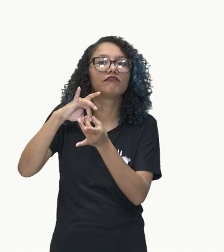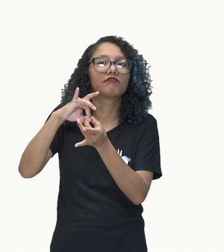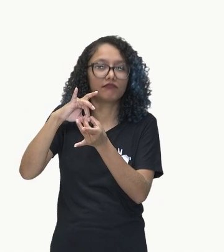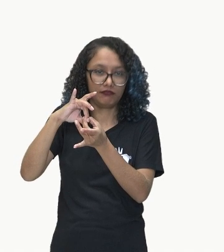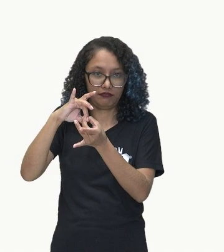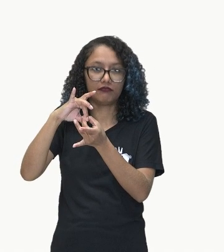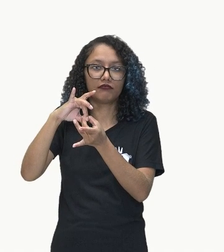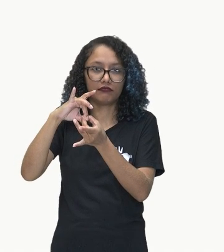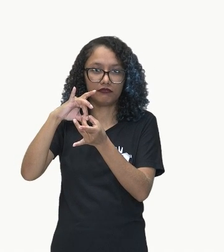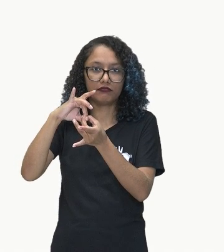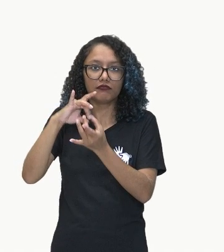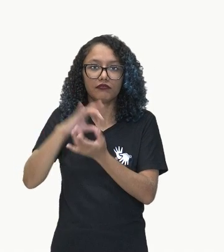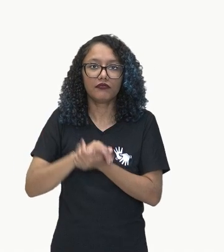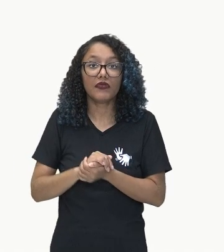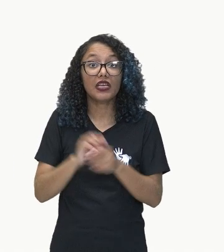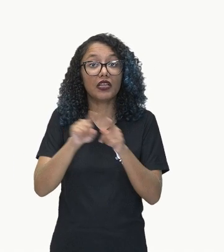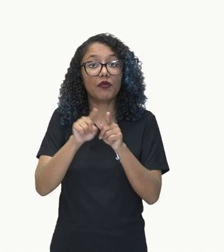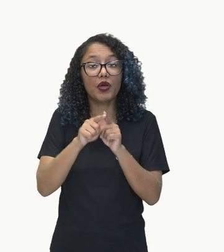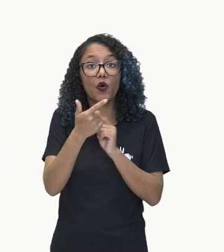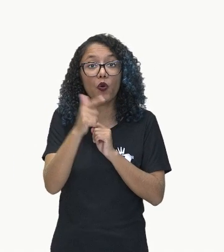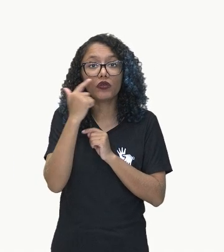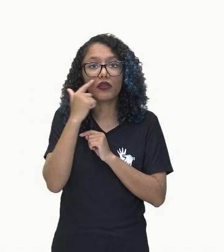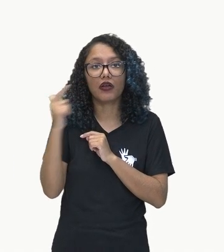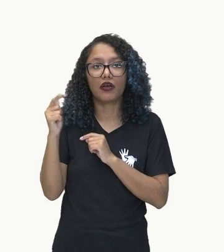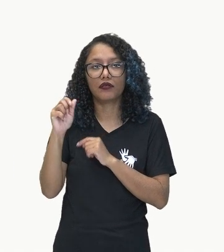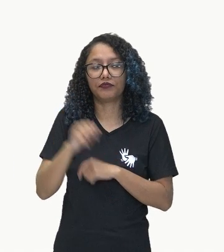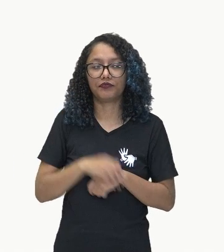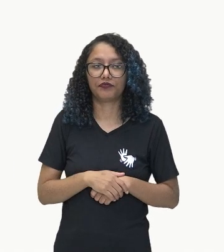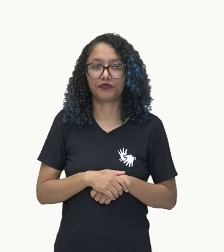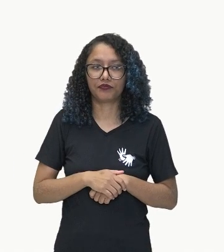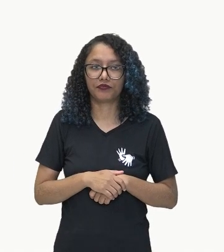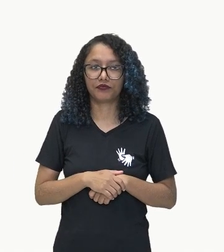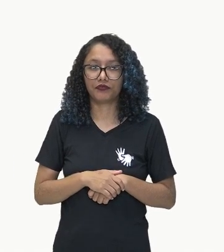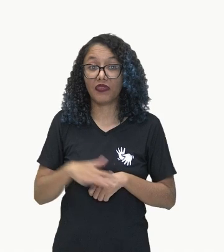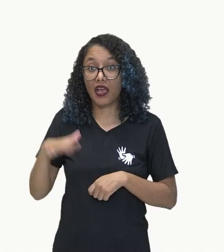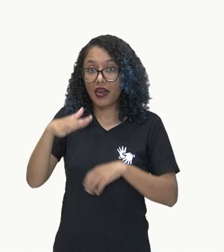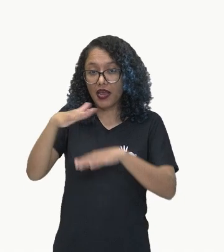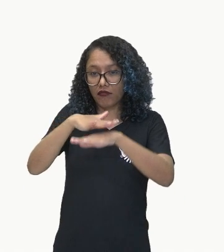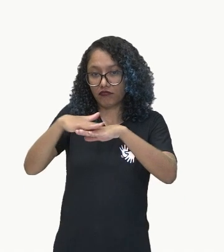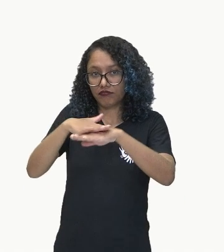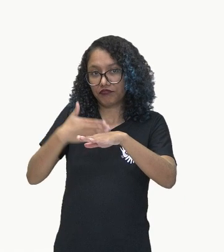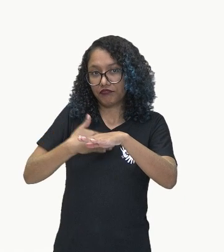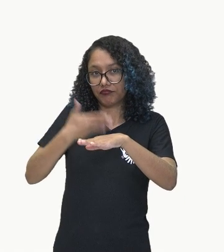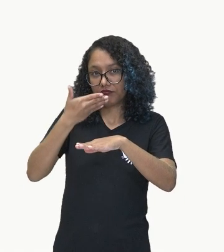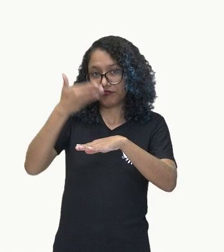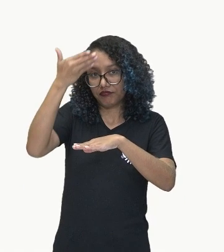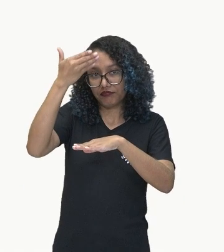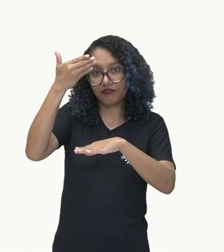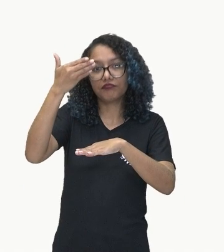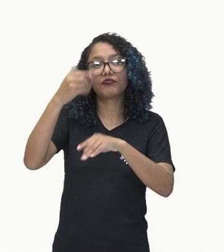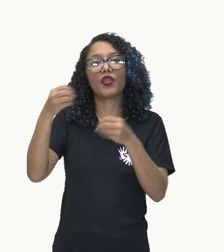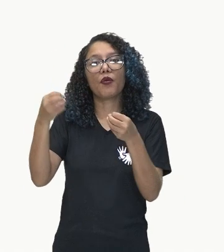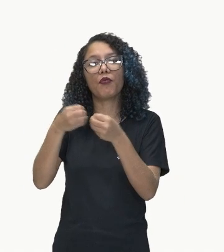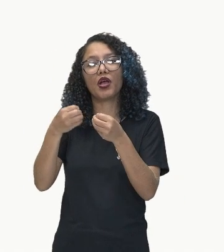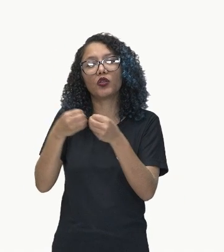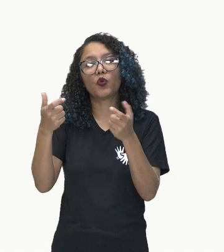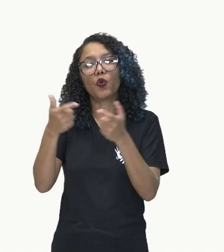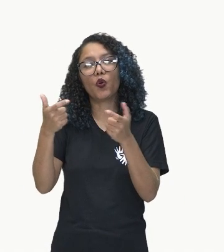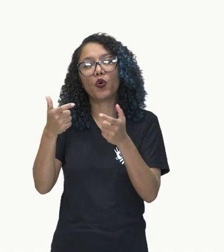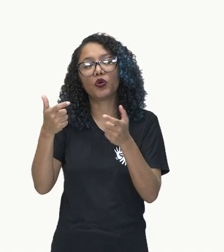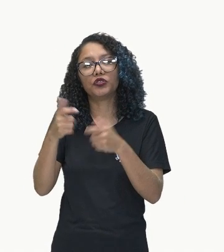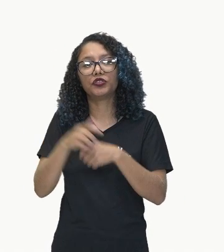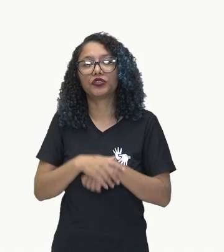tá? Mas também nós teremos a parte da Península Arábica, né? Tendo essa ligação aqui com o